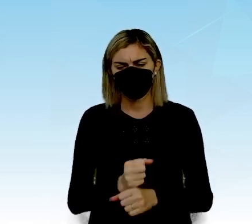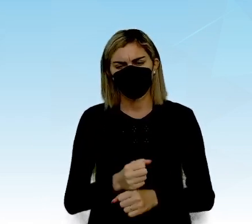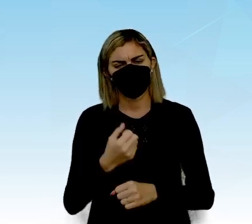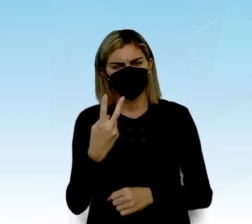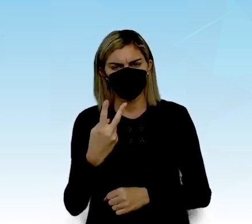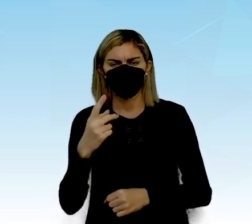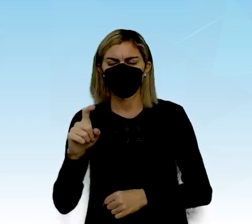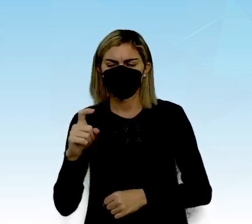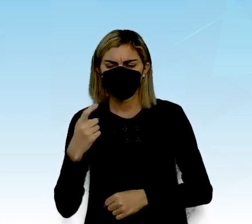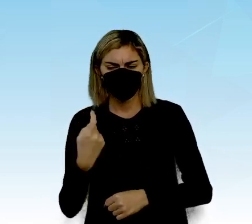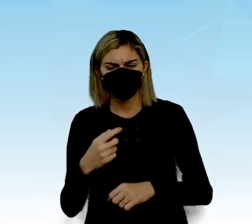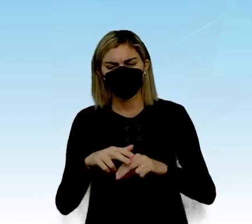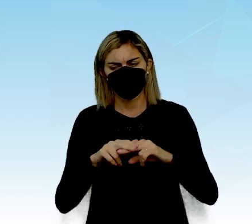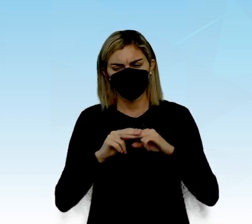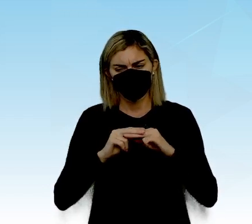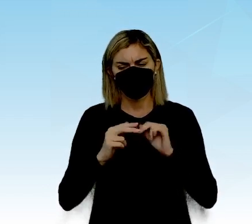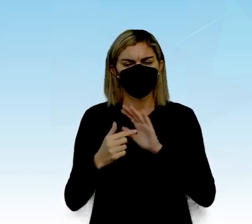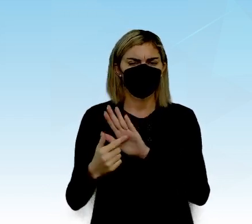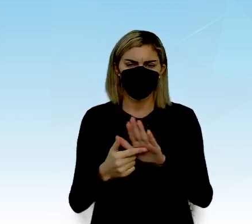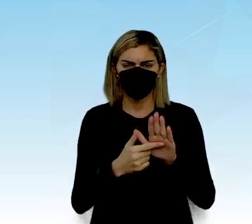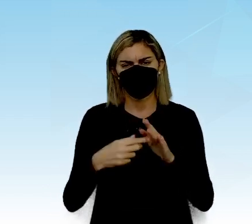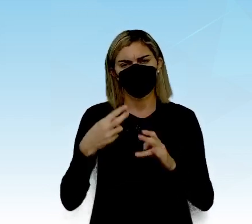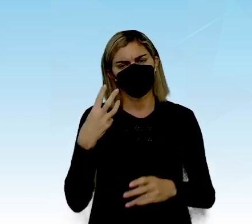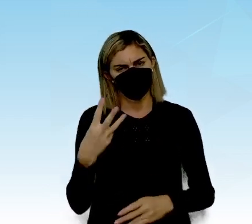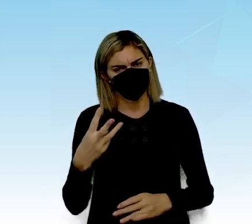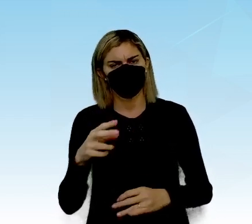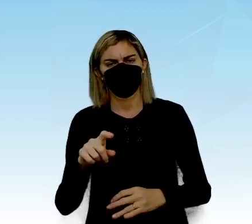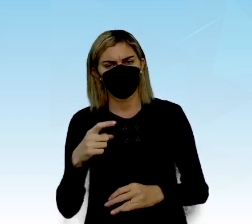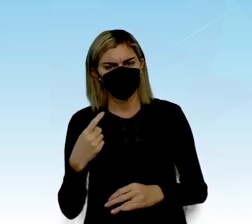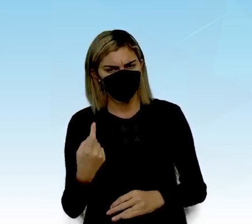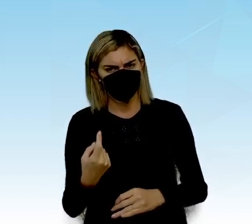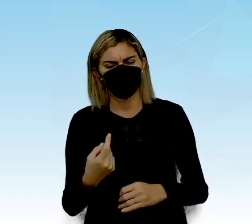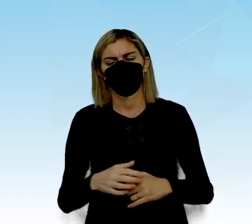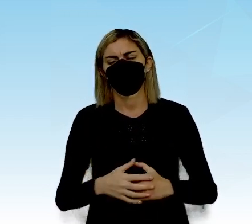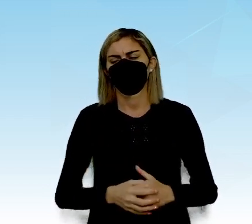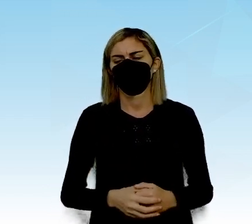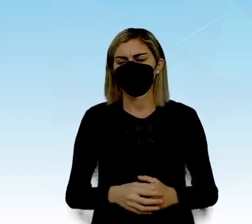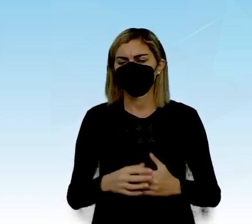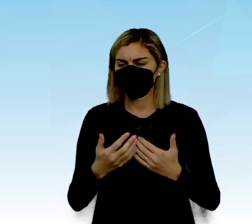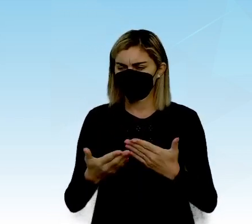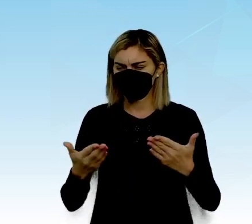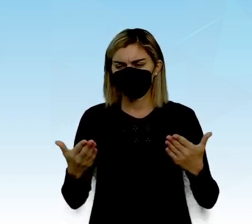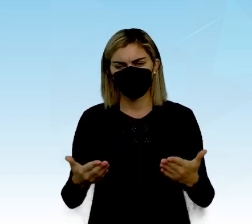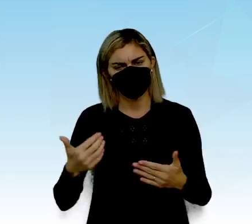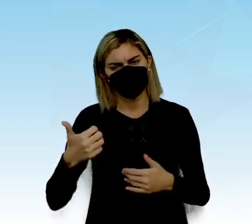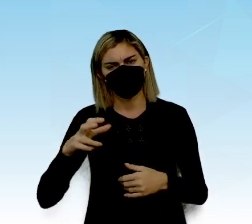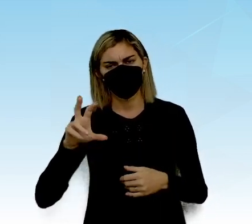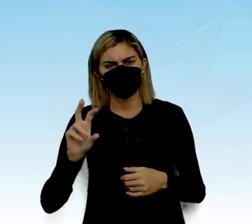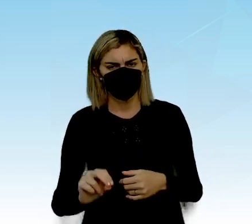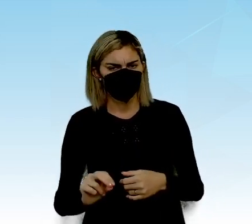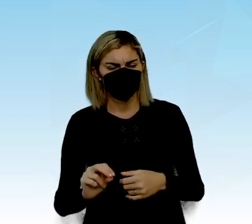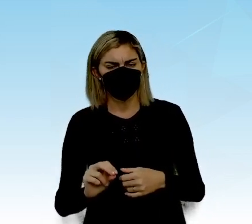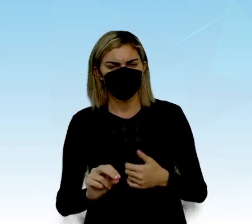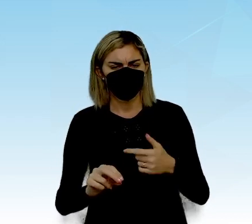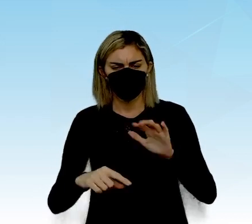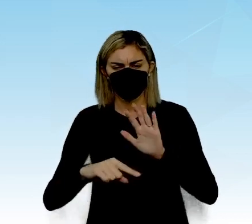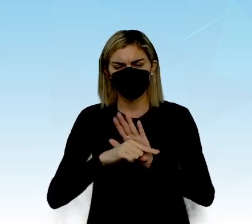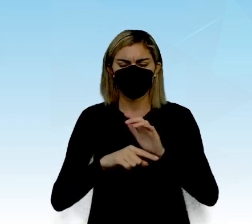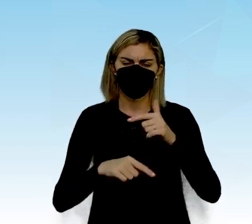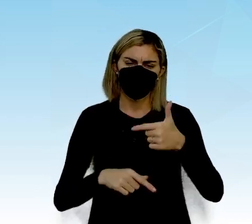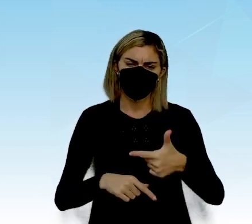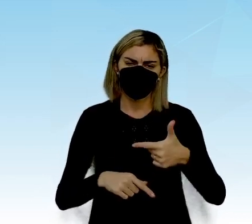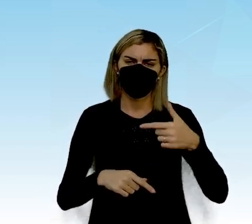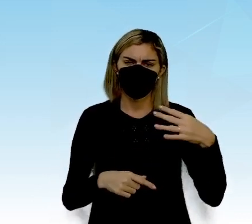é por isso que apareceu ali o 3X. Muito bem. De onde é que veio 150 e menos 24?